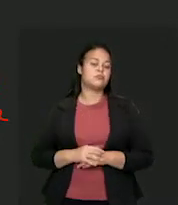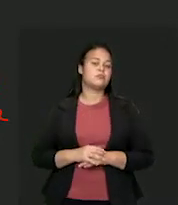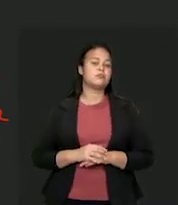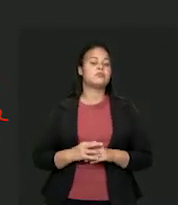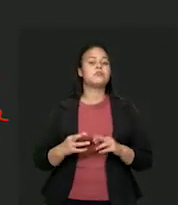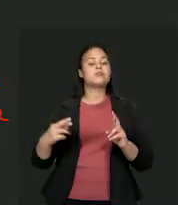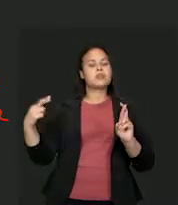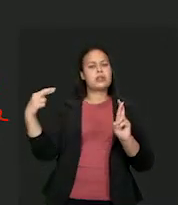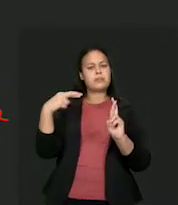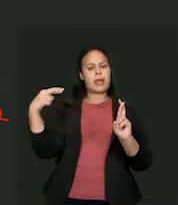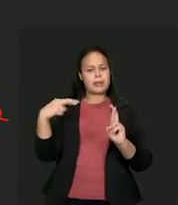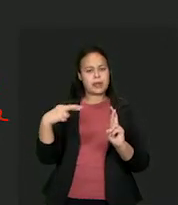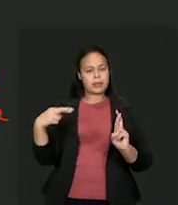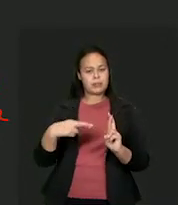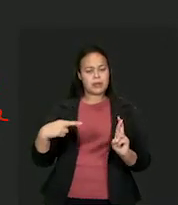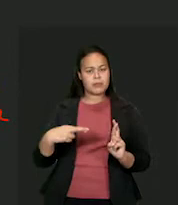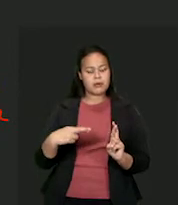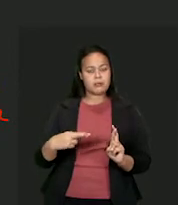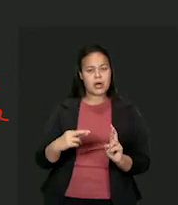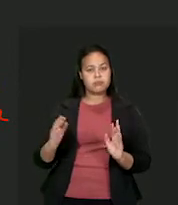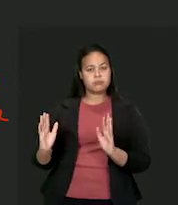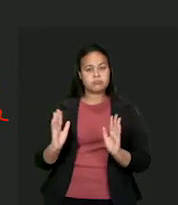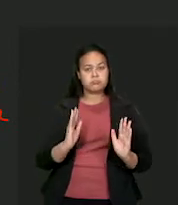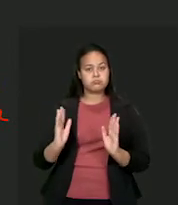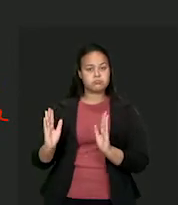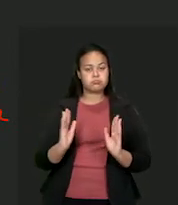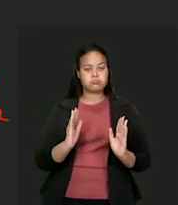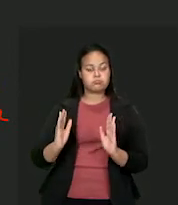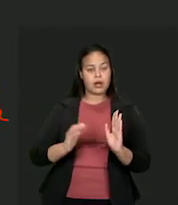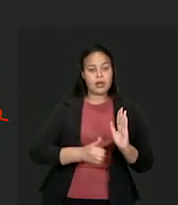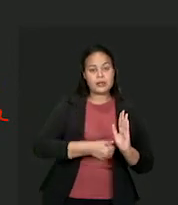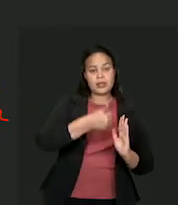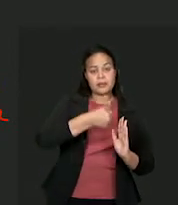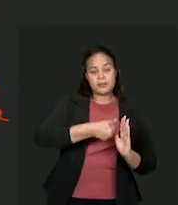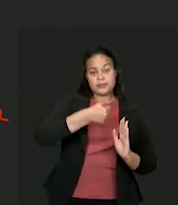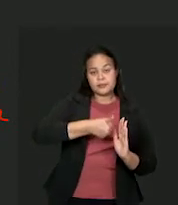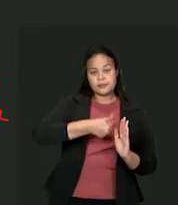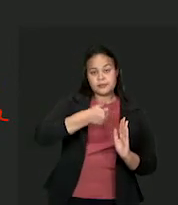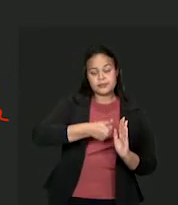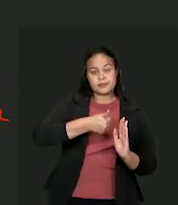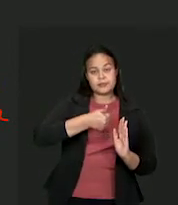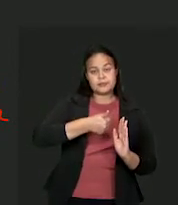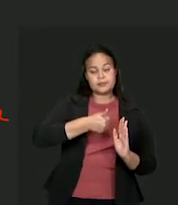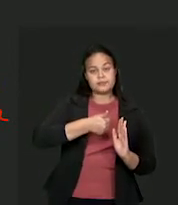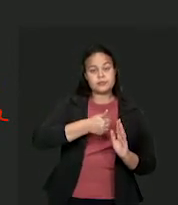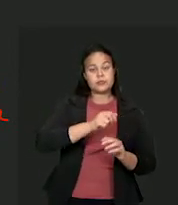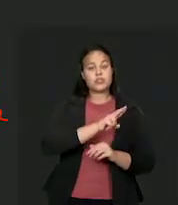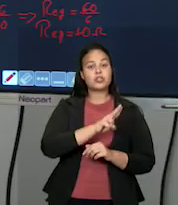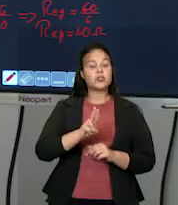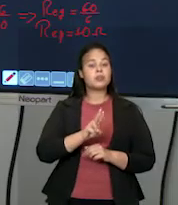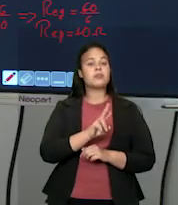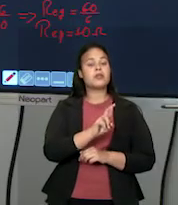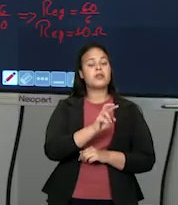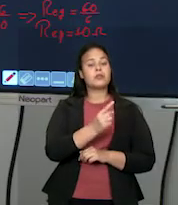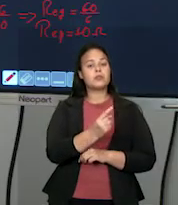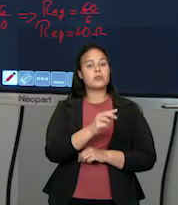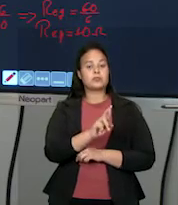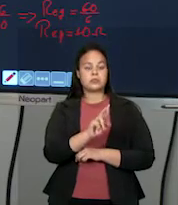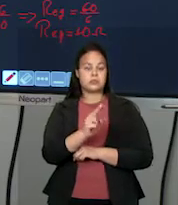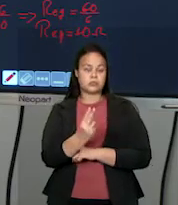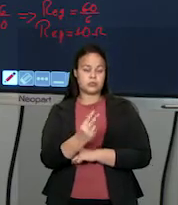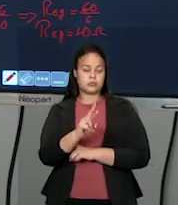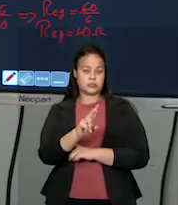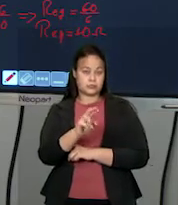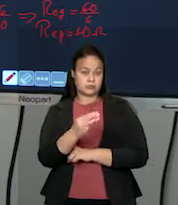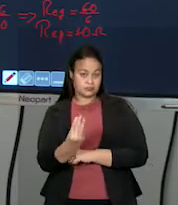equivalente apenas entre os resistores dessa primeira ramificação, que eu chamei de R1, R2 e